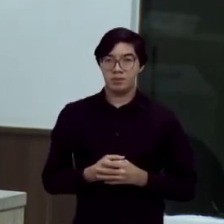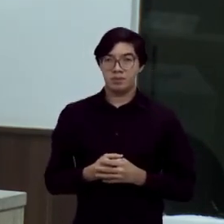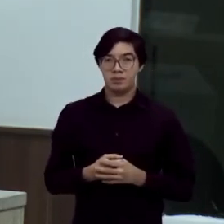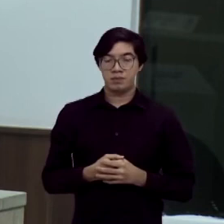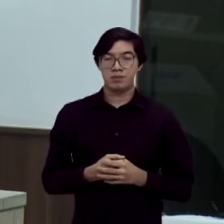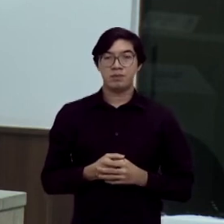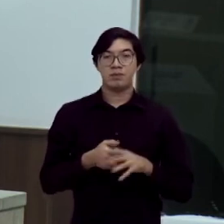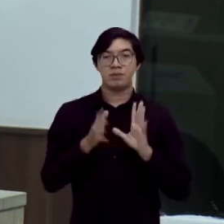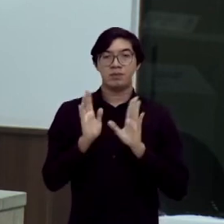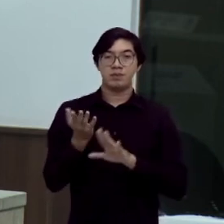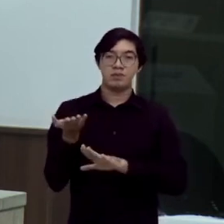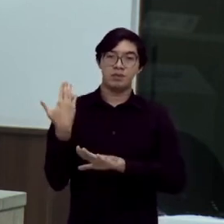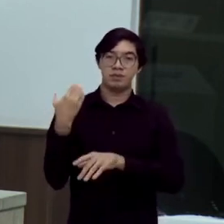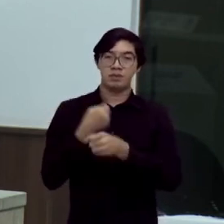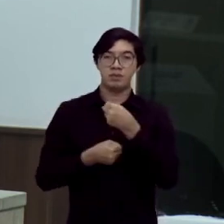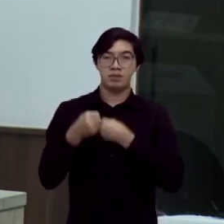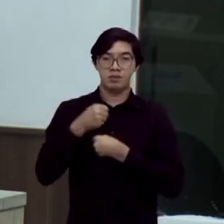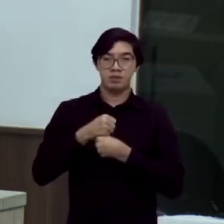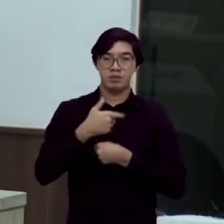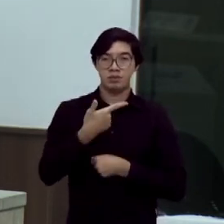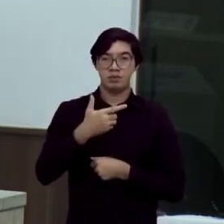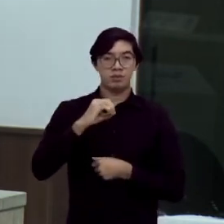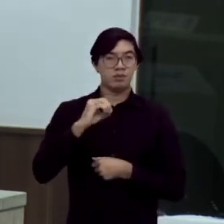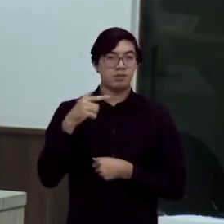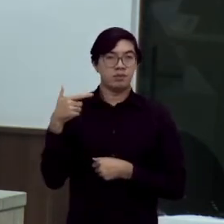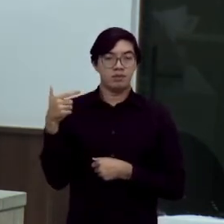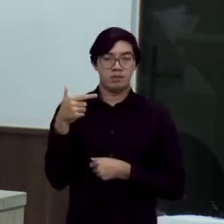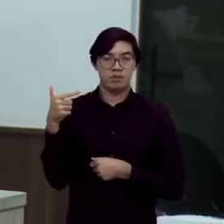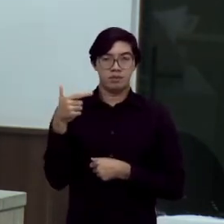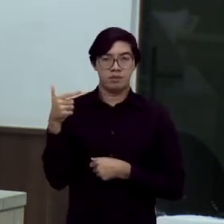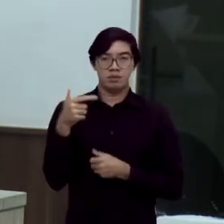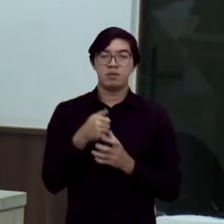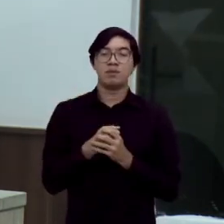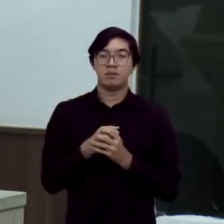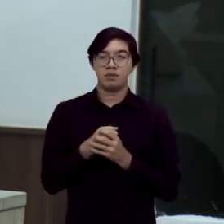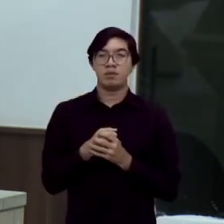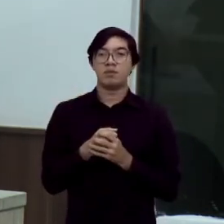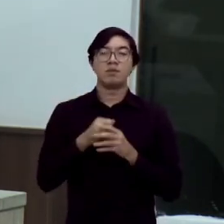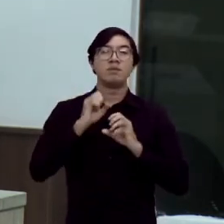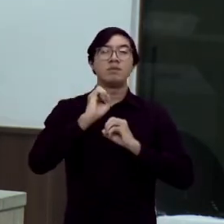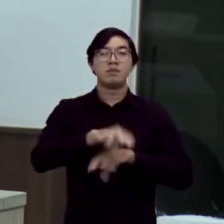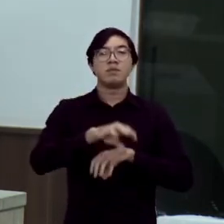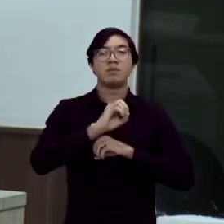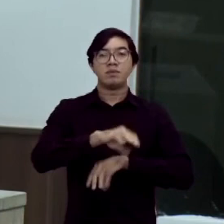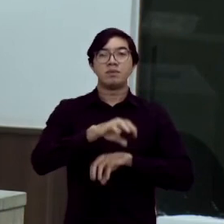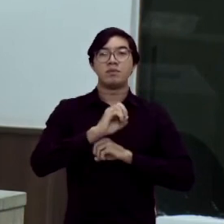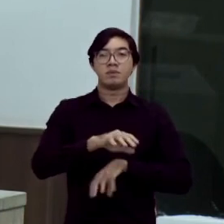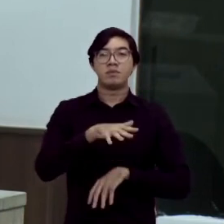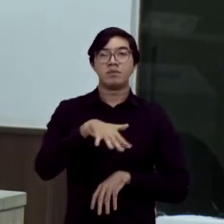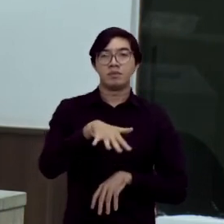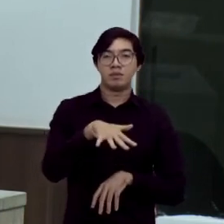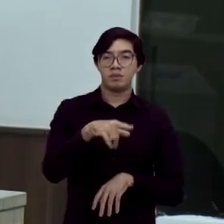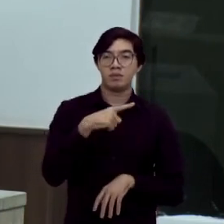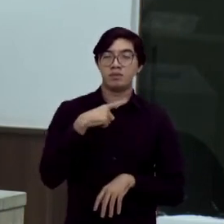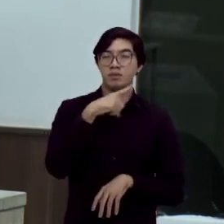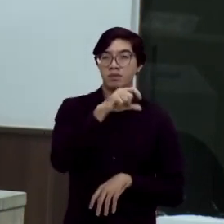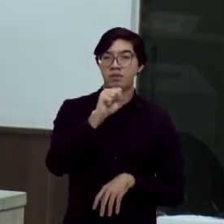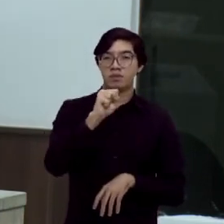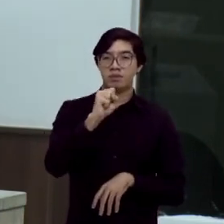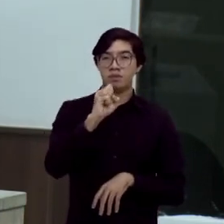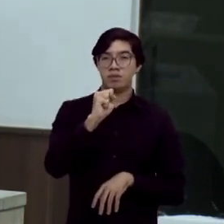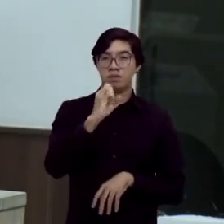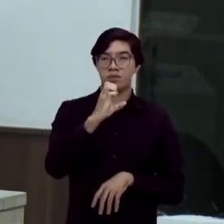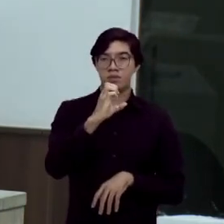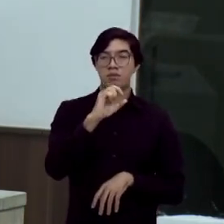em 2022, só na parte da educação do SESC, foram atendidos